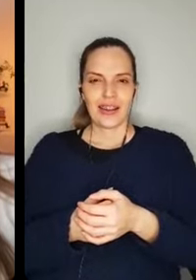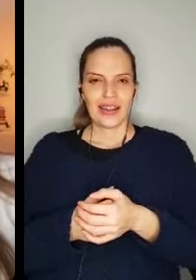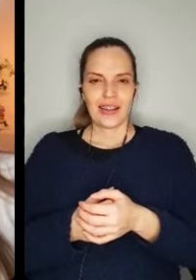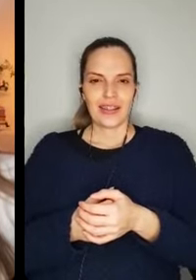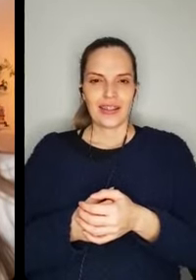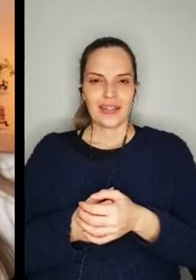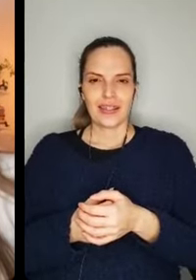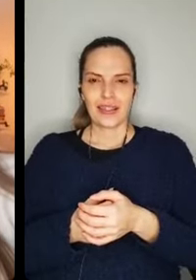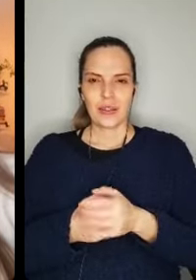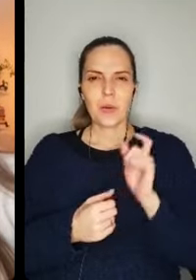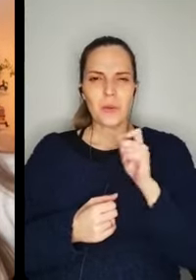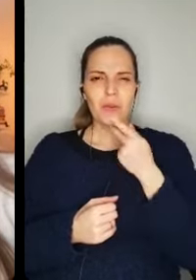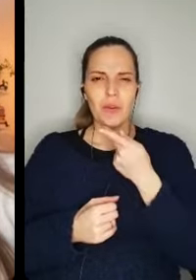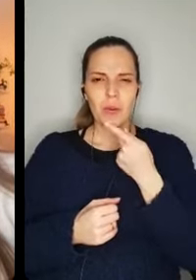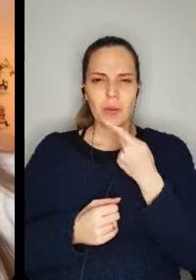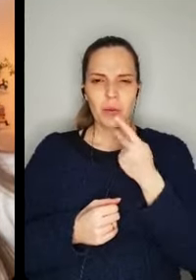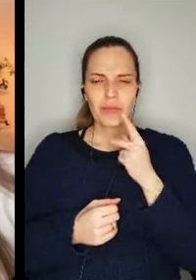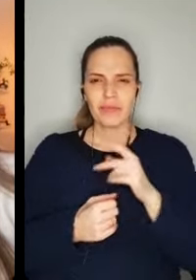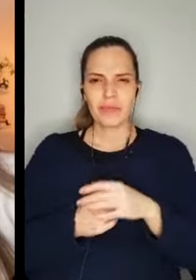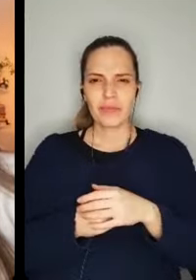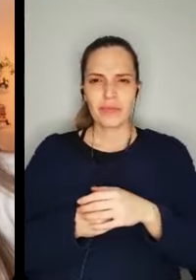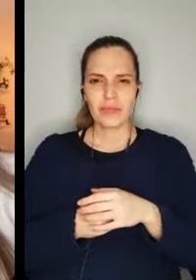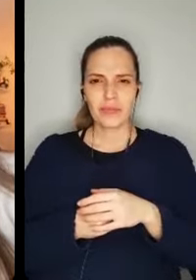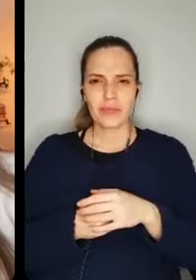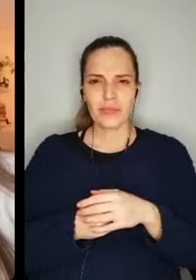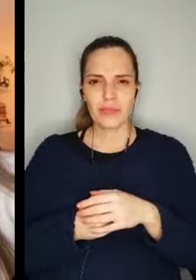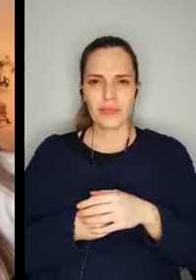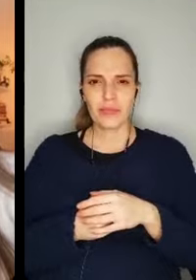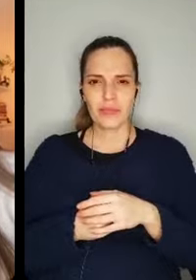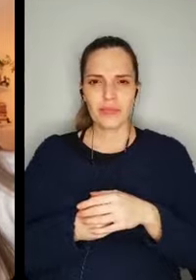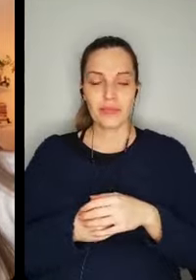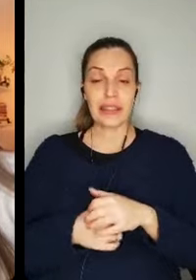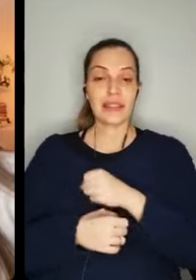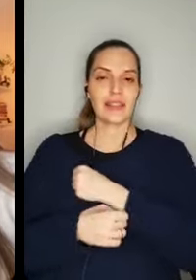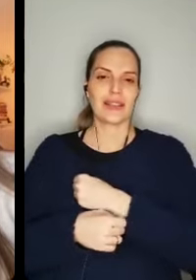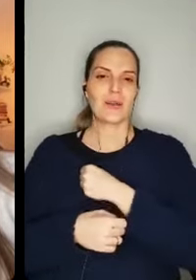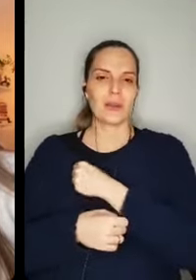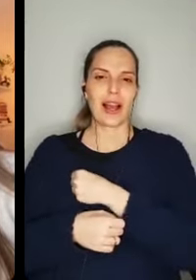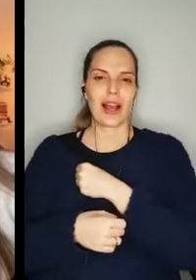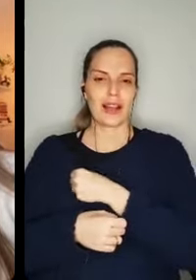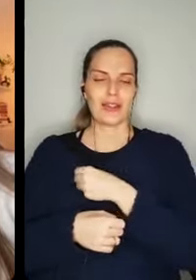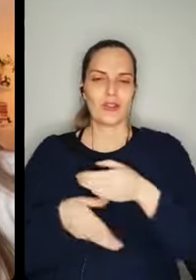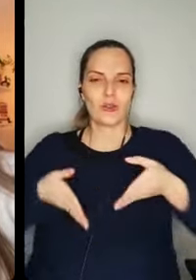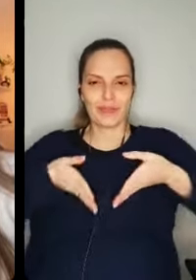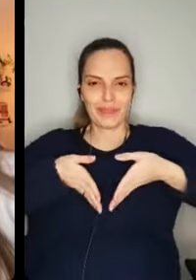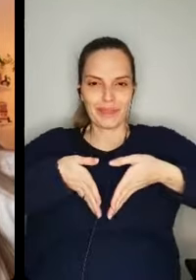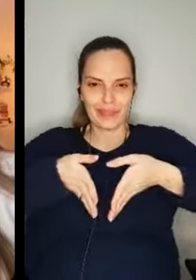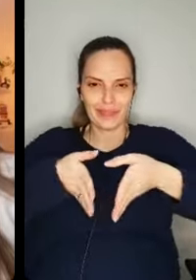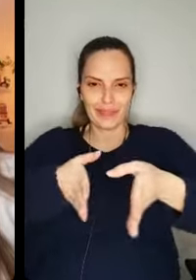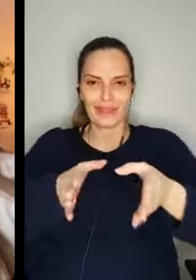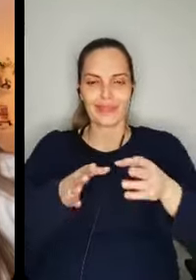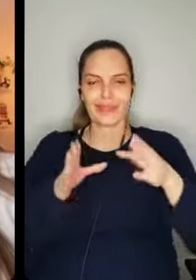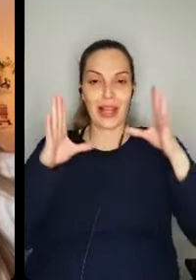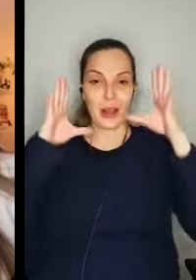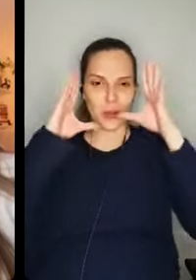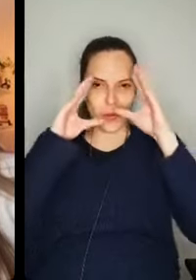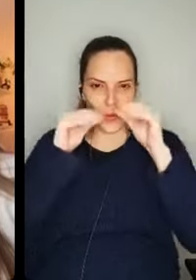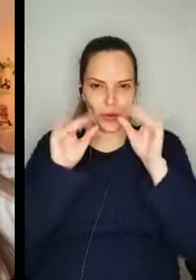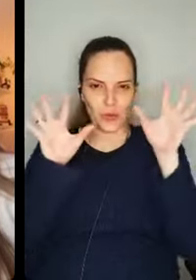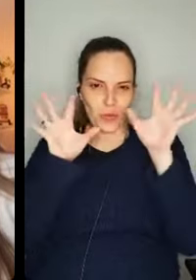Ah, o que tu falou? Eu não sou saudade de andar nos corredores da UFSP. De noite, sim, aqueles corredores. Tudo